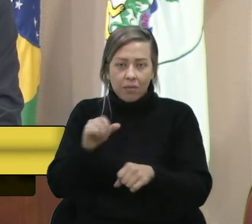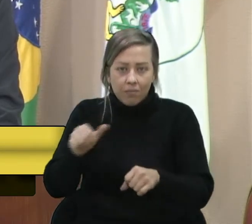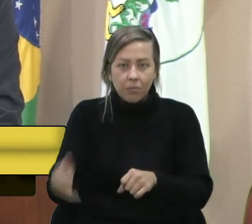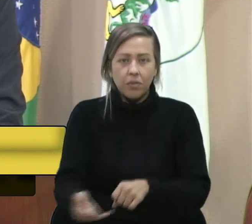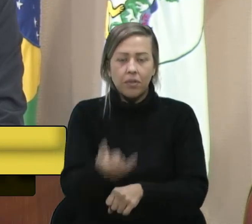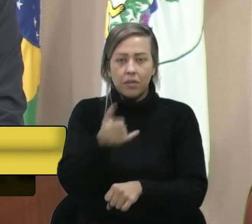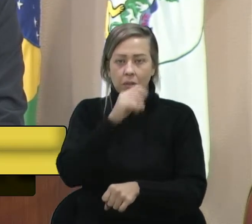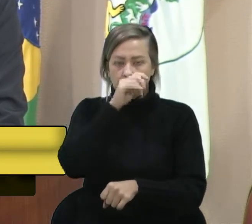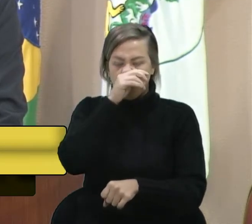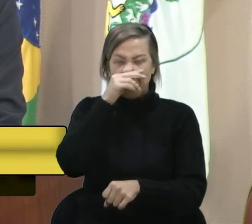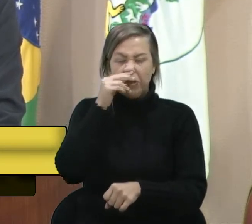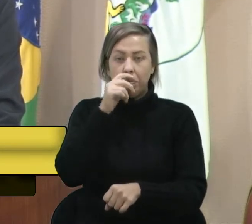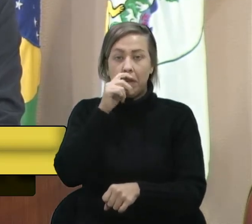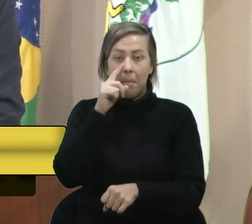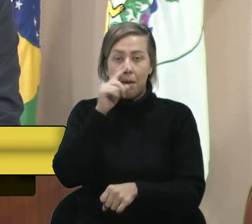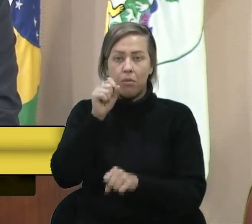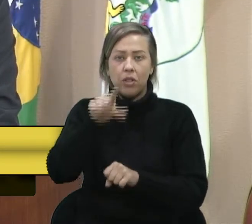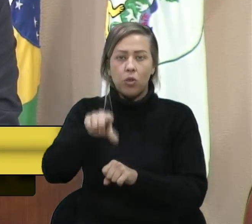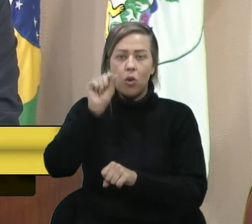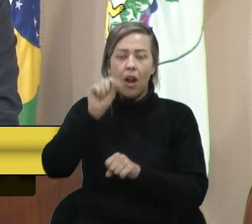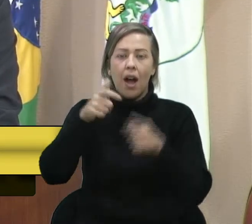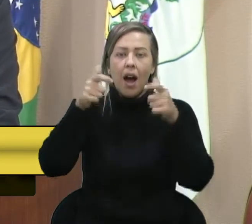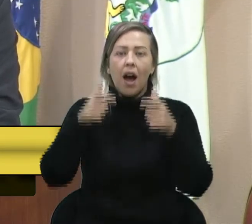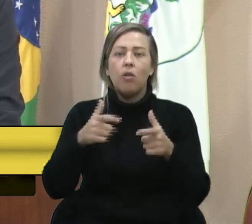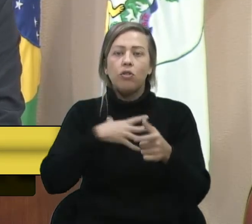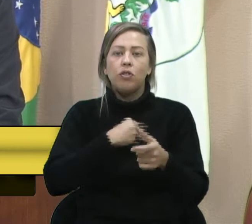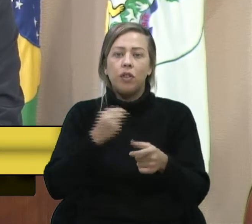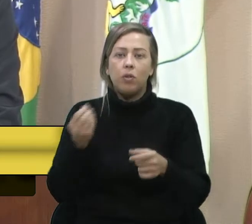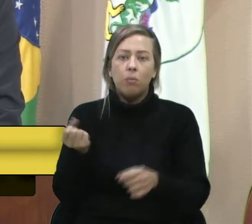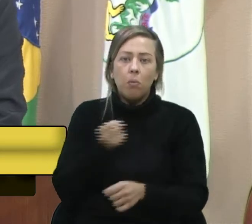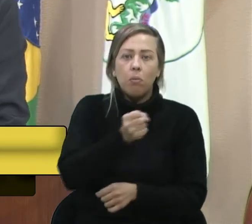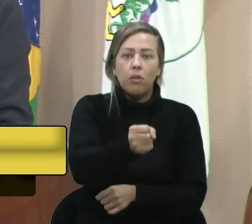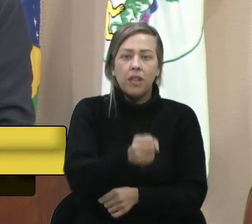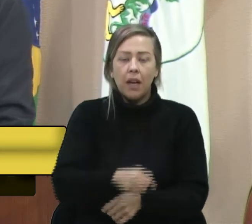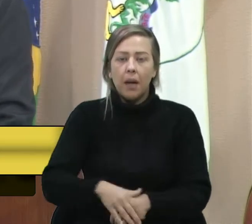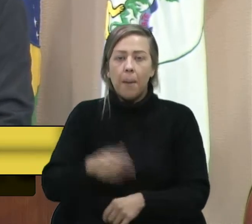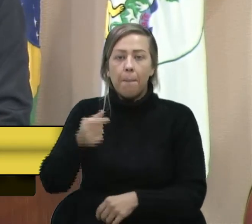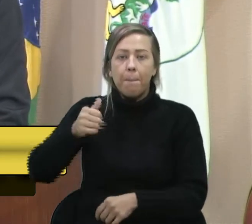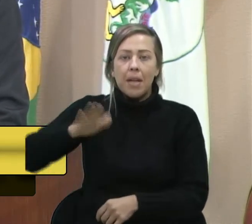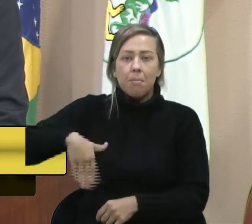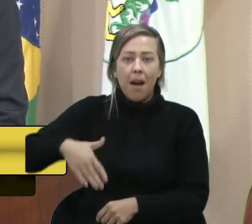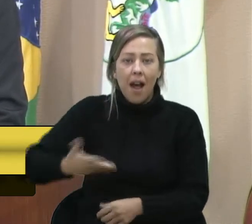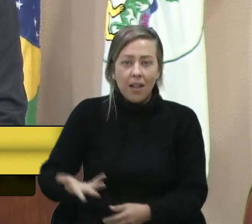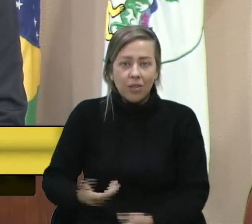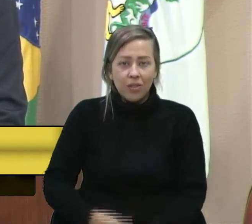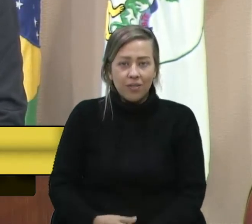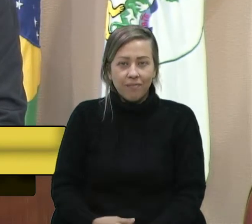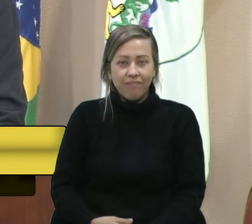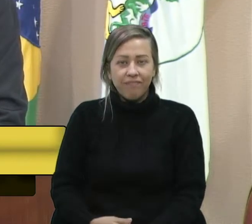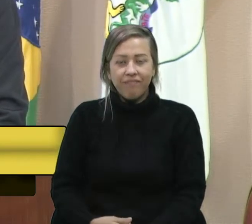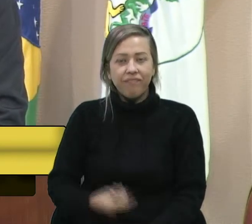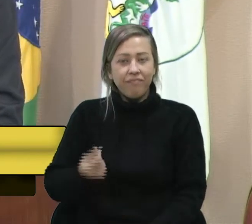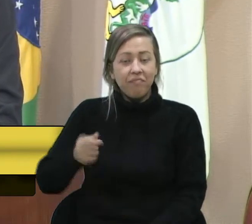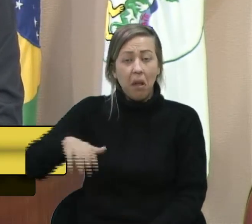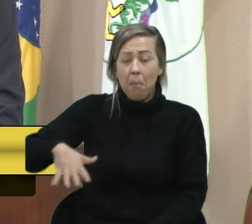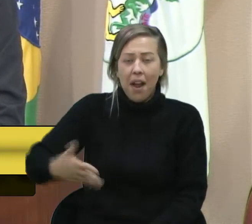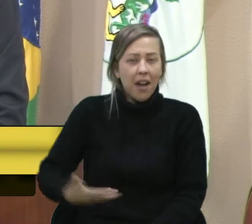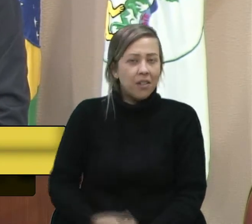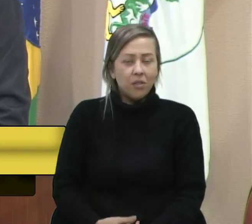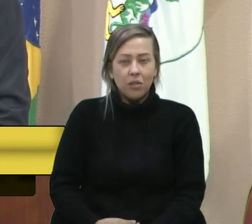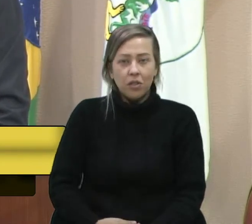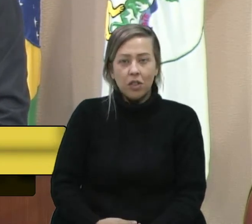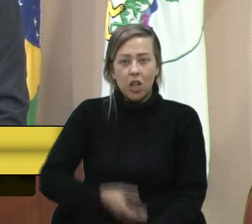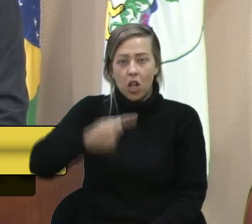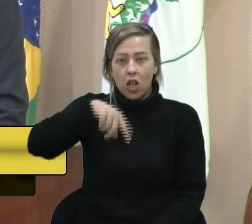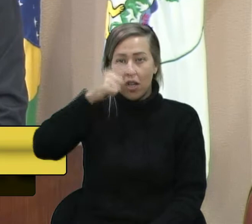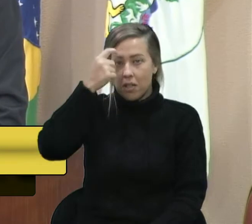onde o pai e a mãe pudessem escolher onde botar seu filho, sairia mais barato para o município, né? A gente também não vê a questão